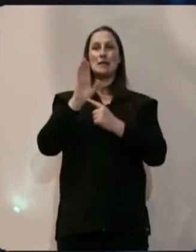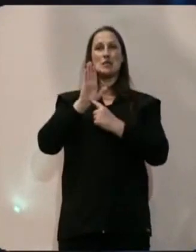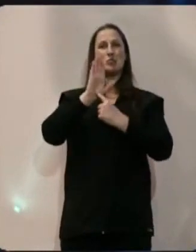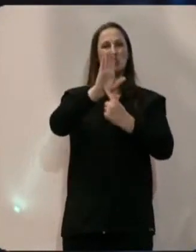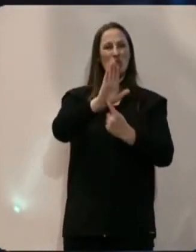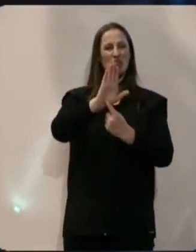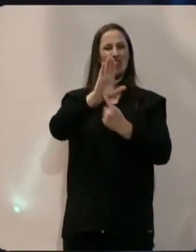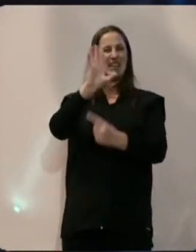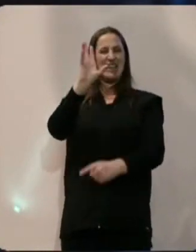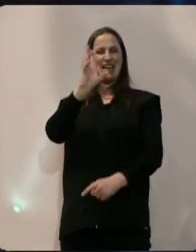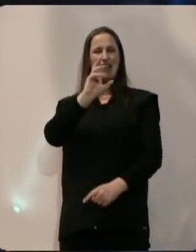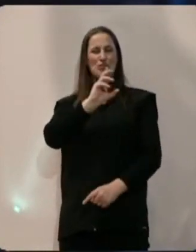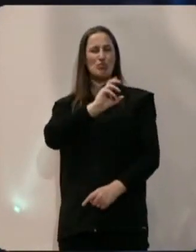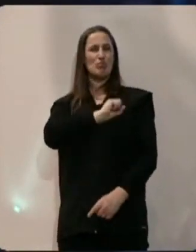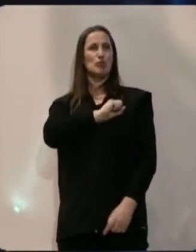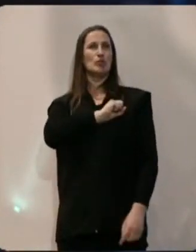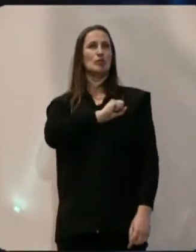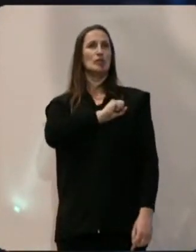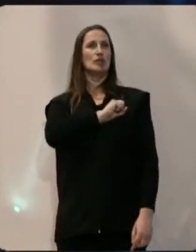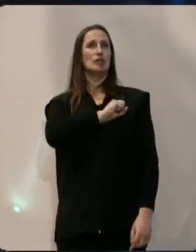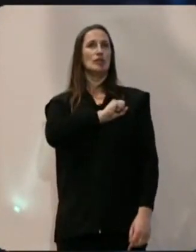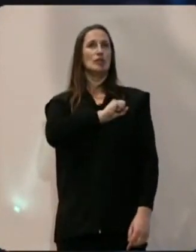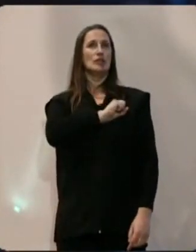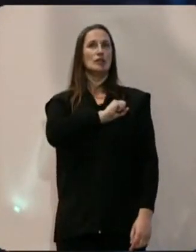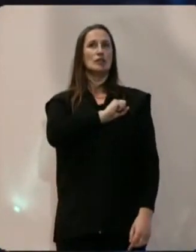sementes tremendas da graça.